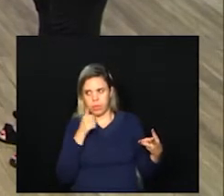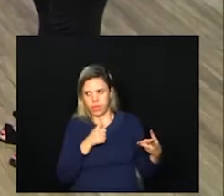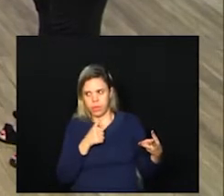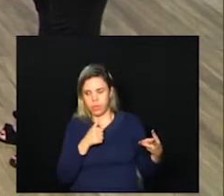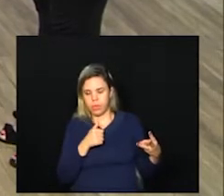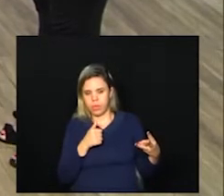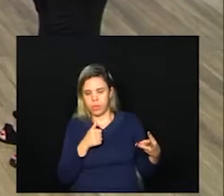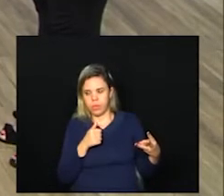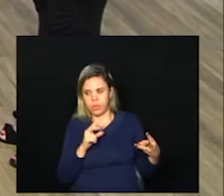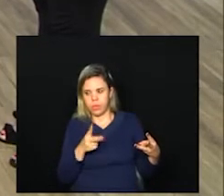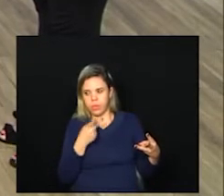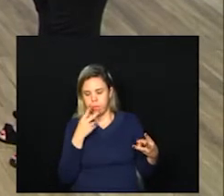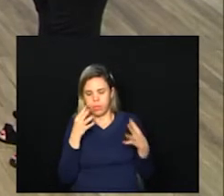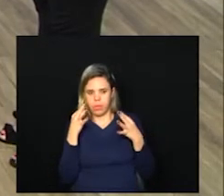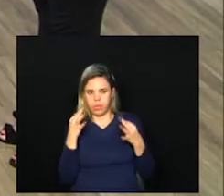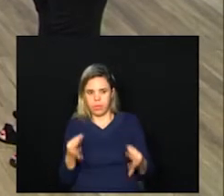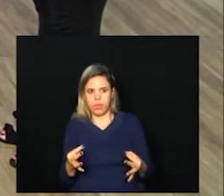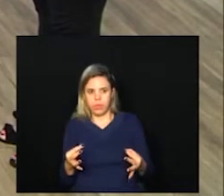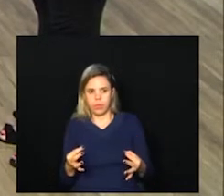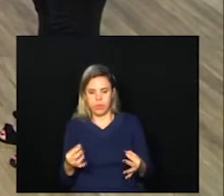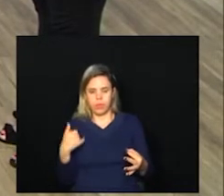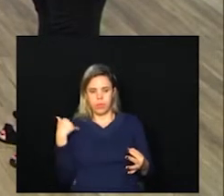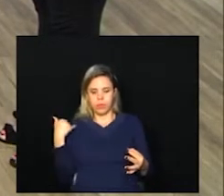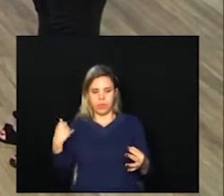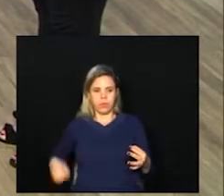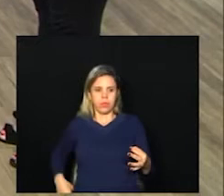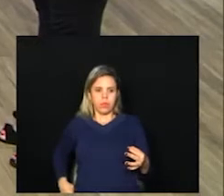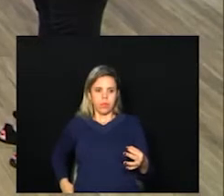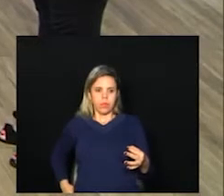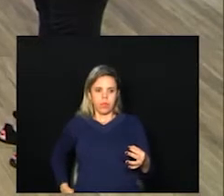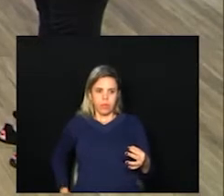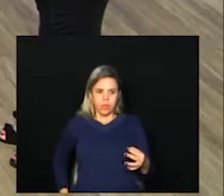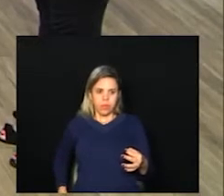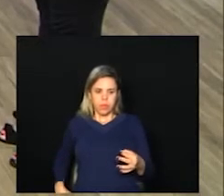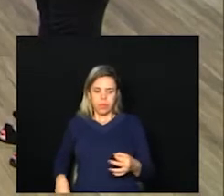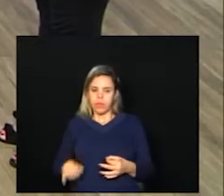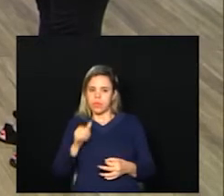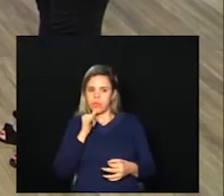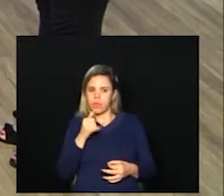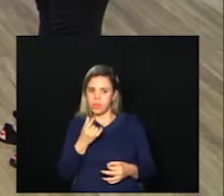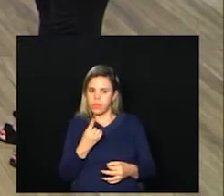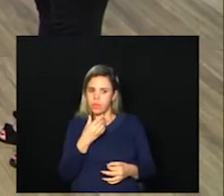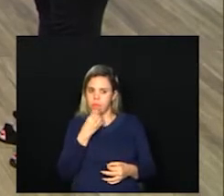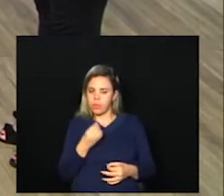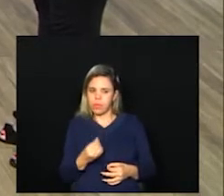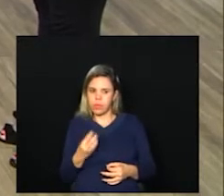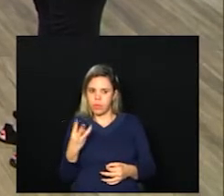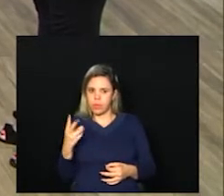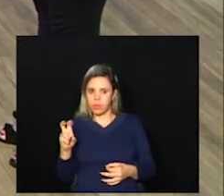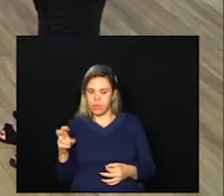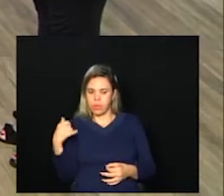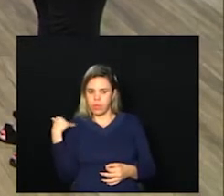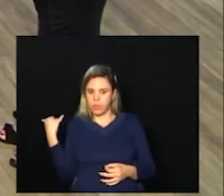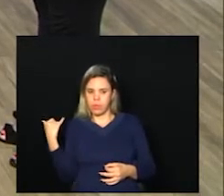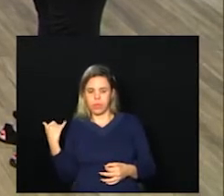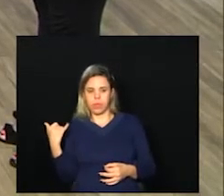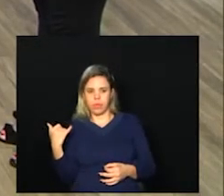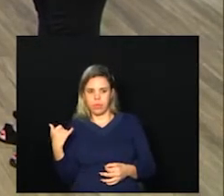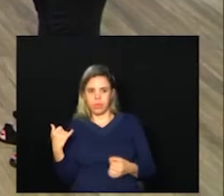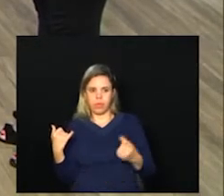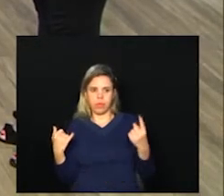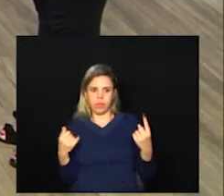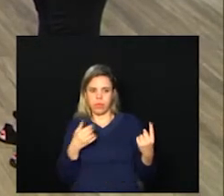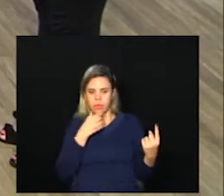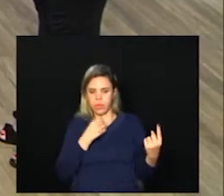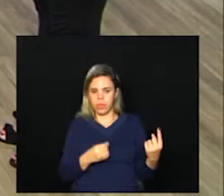a gente sempre chama a atenção aqui para a faixa etária. Então, por exemplo, um homem de apenas 35 anos, um outro